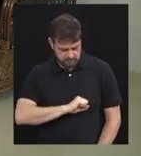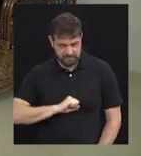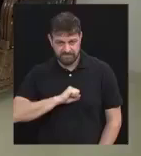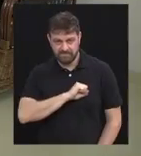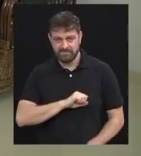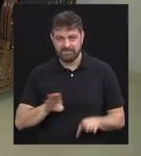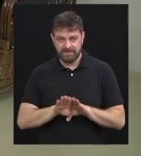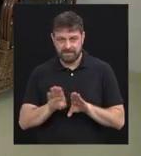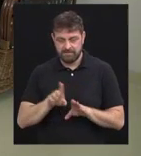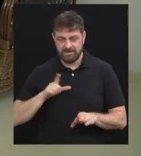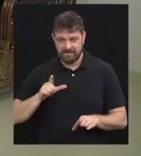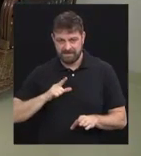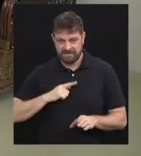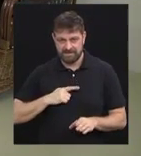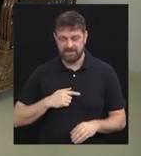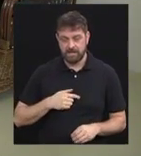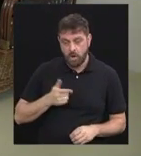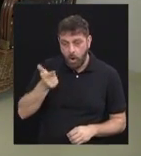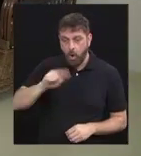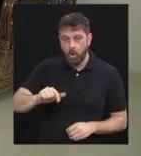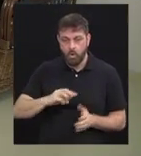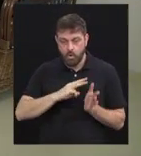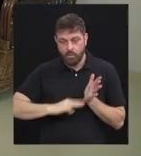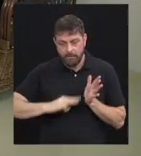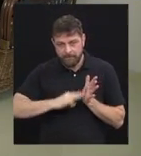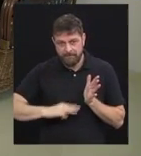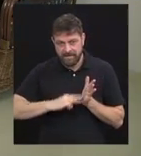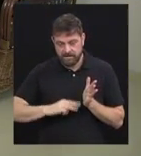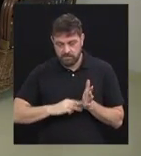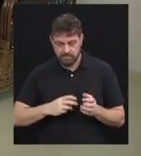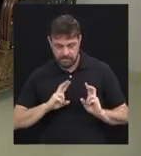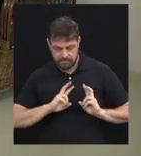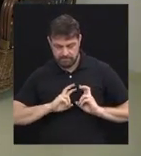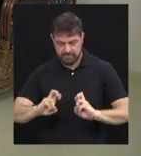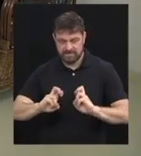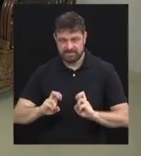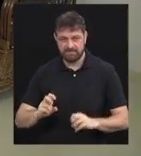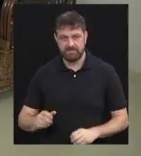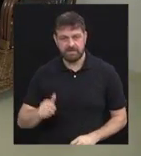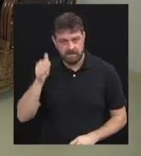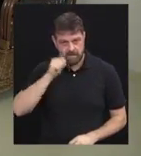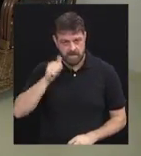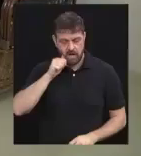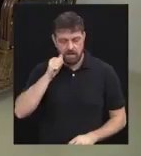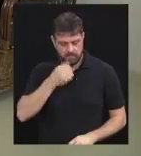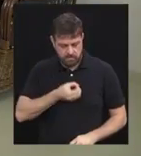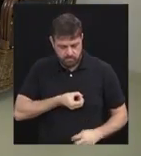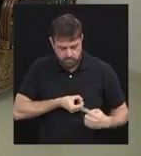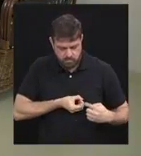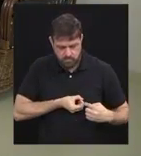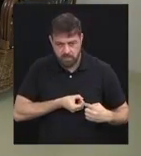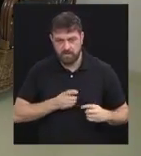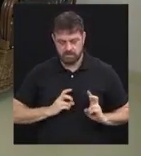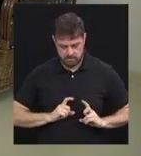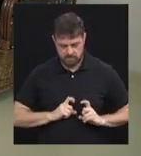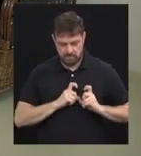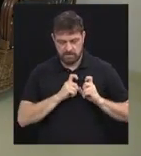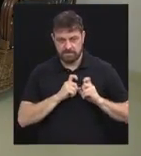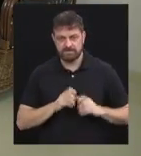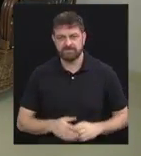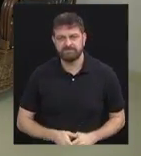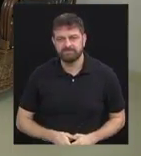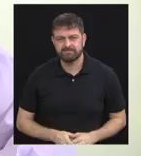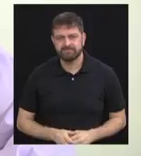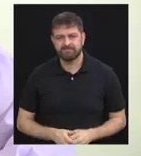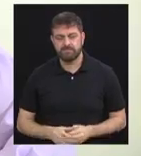Então, nós utilizamos esses métodos de raio-x para poder fazer o diagnóstico do câncer da mama. O senhor falou